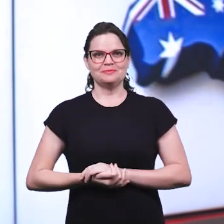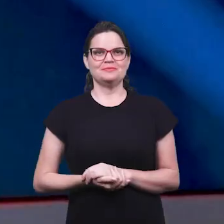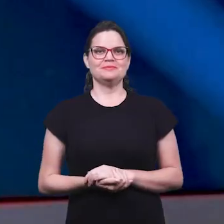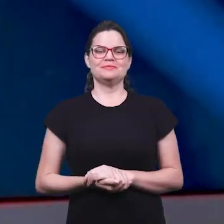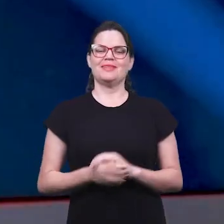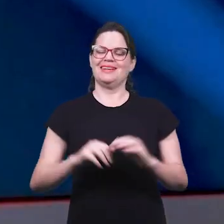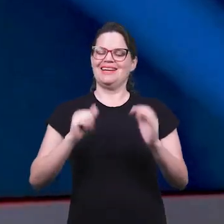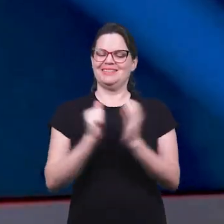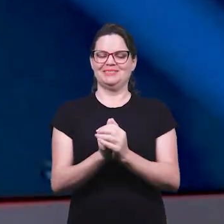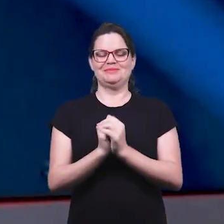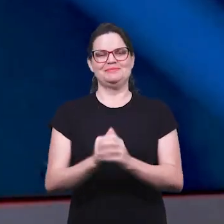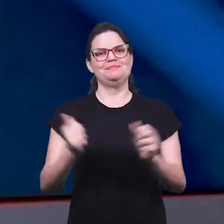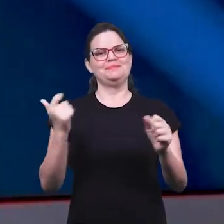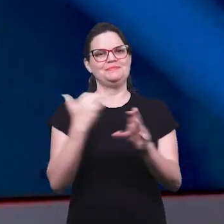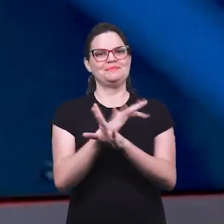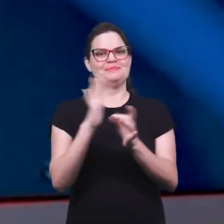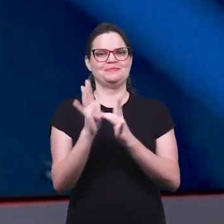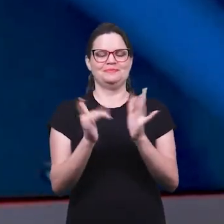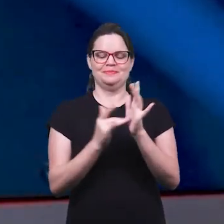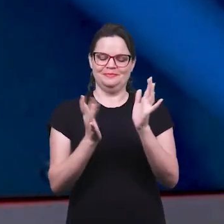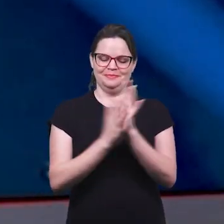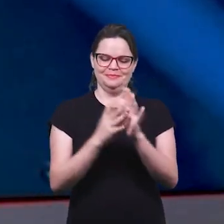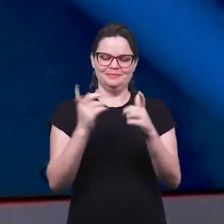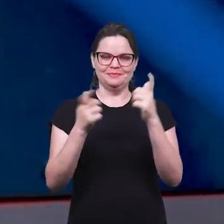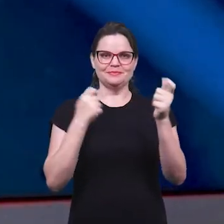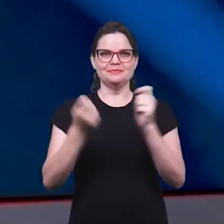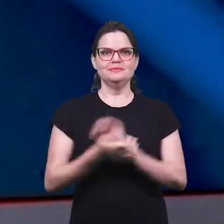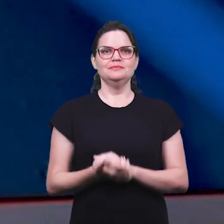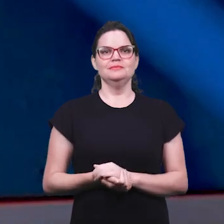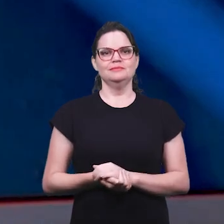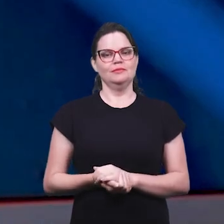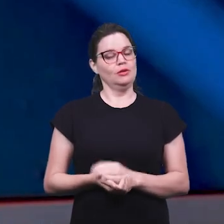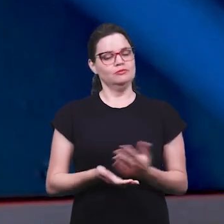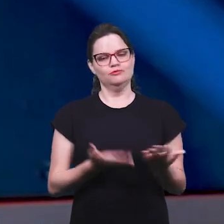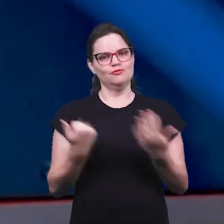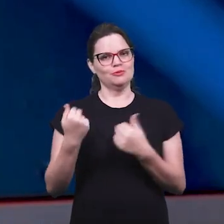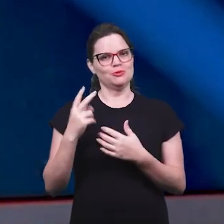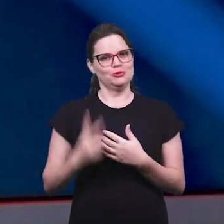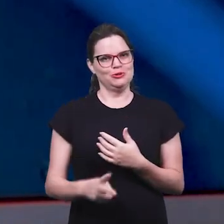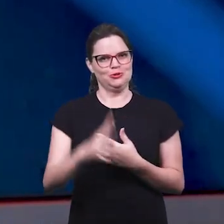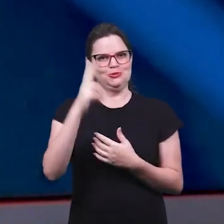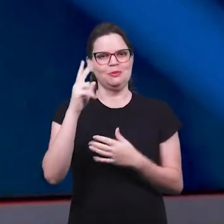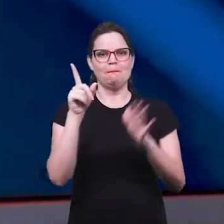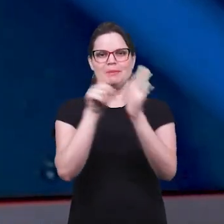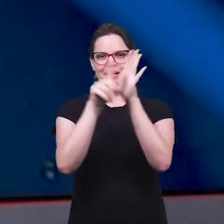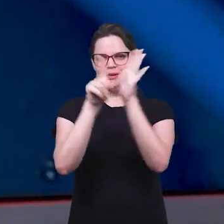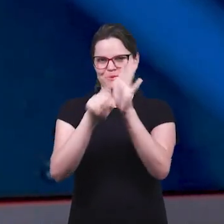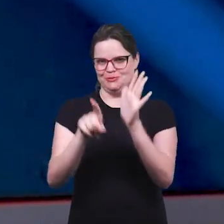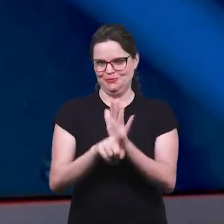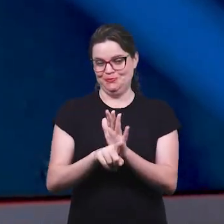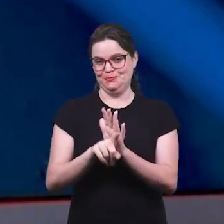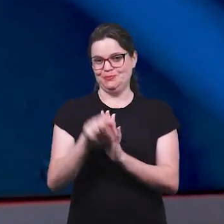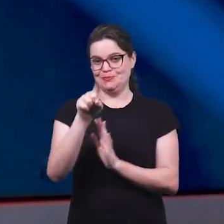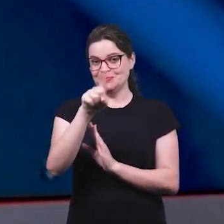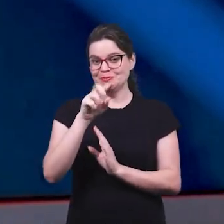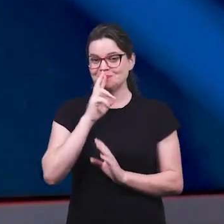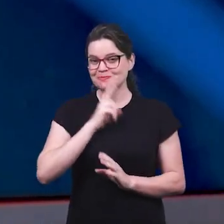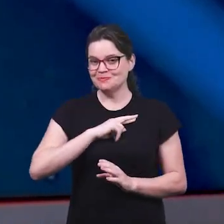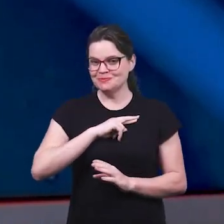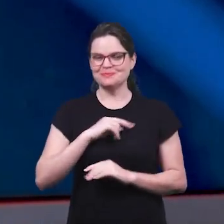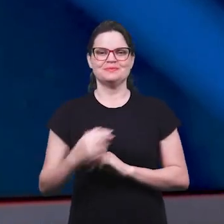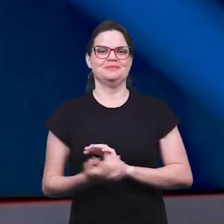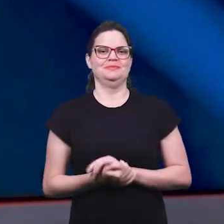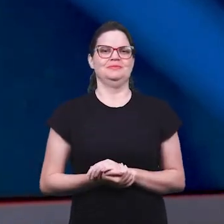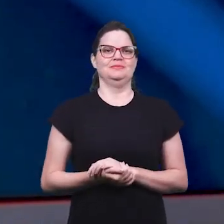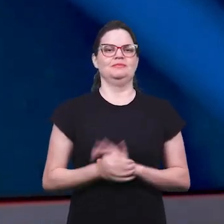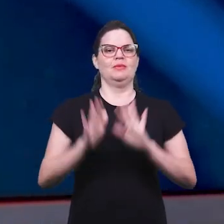Jesus. Amém, glória a Jesus, louvado seja o nome do Senhor. Vamos lá, vamos seguir então com as perguntas acerca desta área.